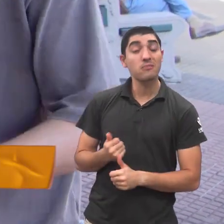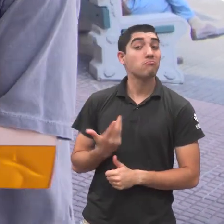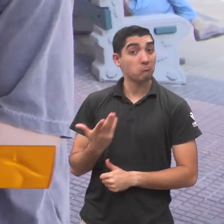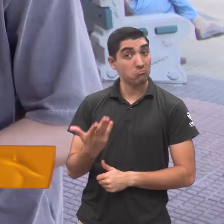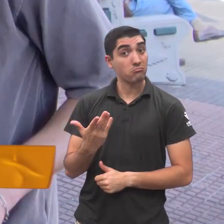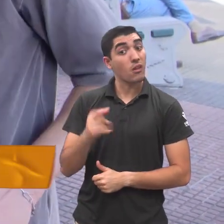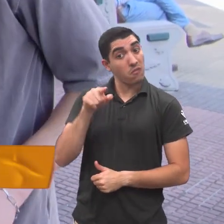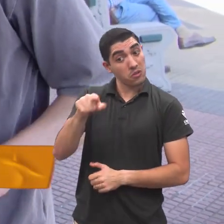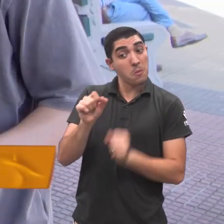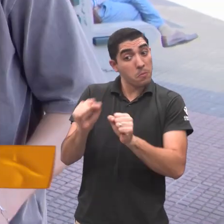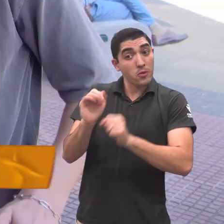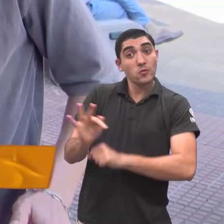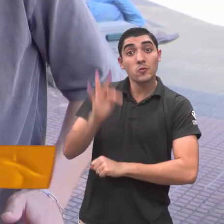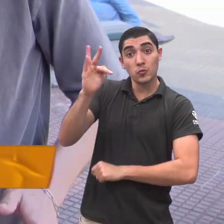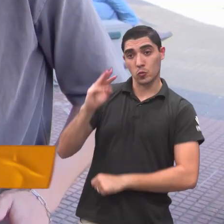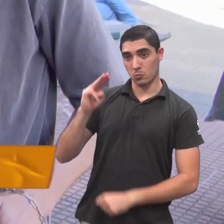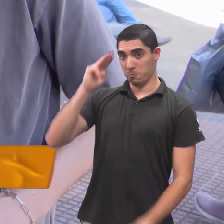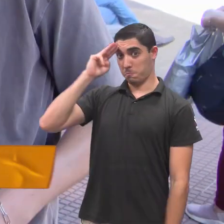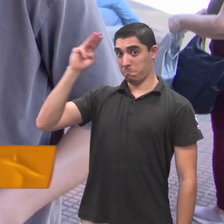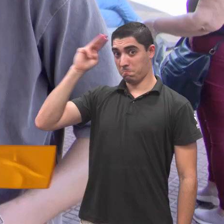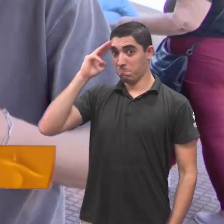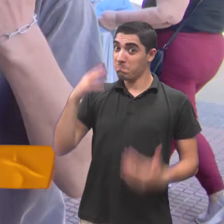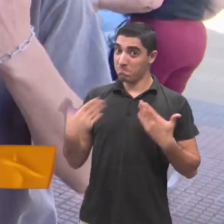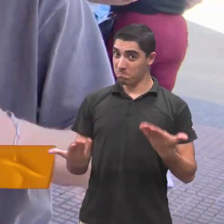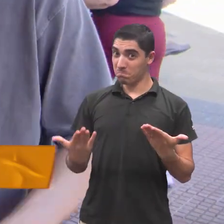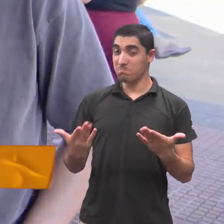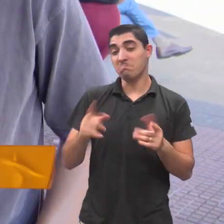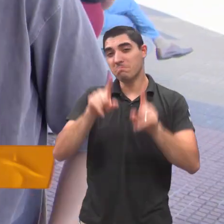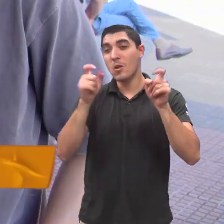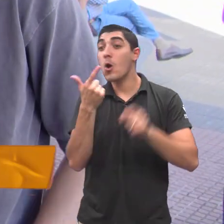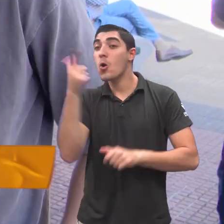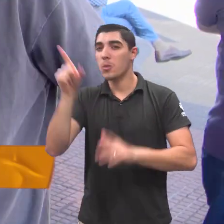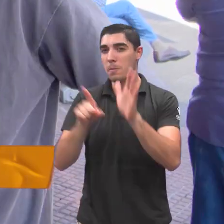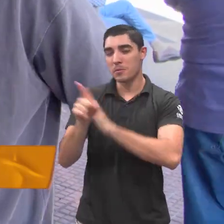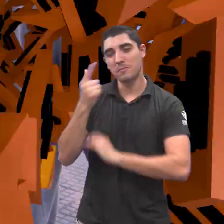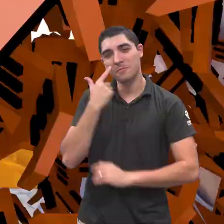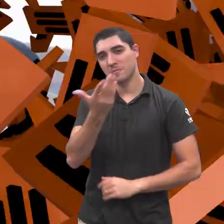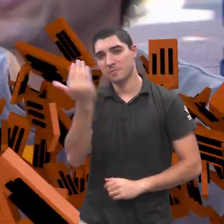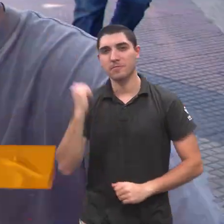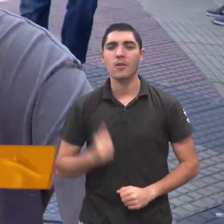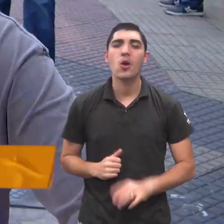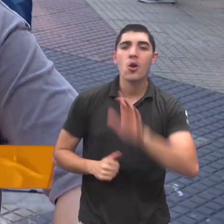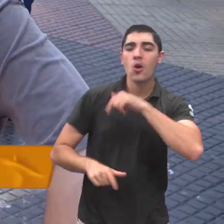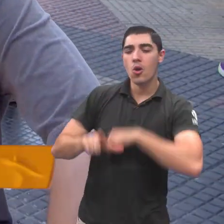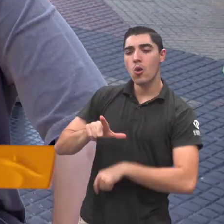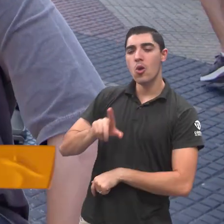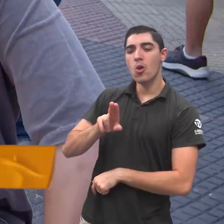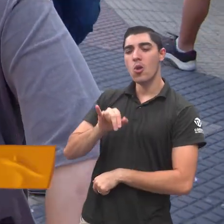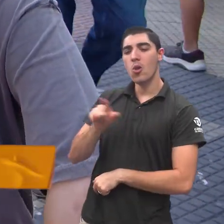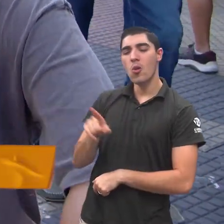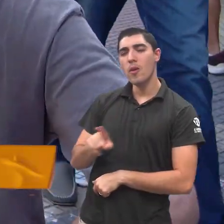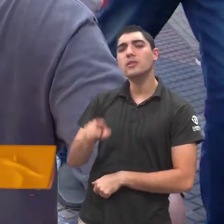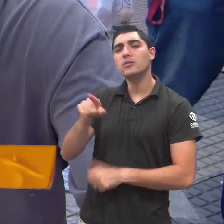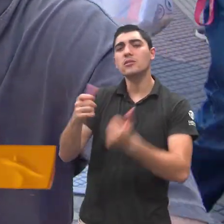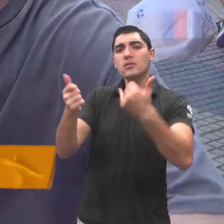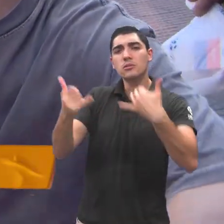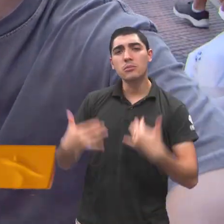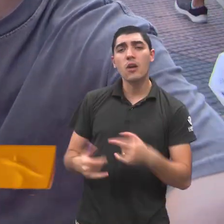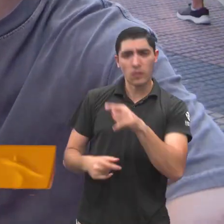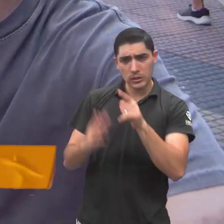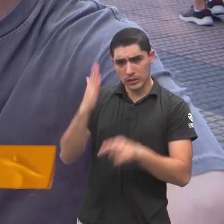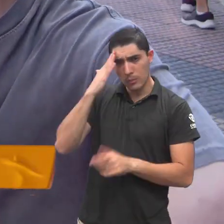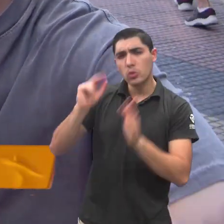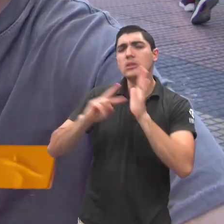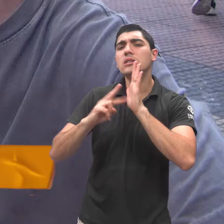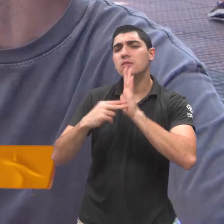Então, acho que esse daqui é um próximo escoteiro aqui da nossa cidade. Vamos para a próxima resposta. Luiz Davi, quero saber o seguinte, você sabe o que é a